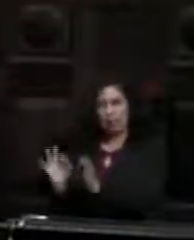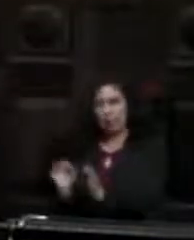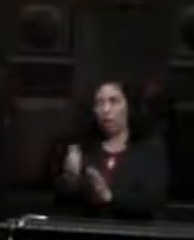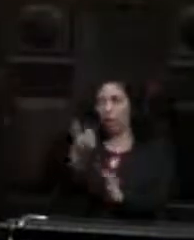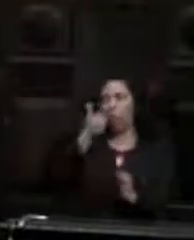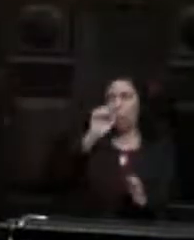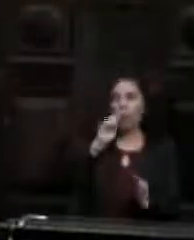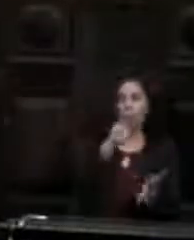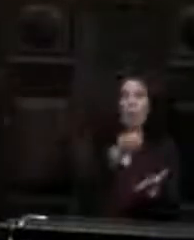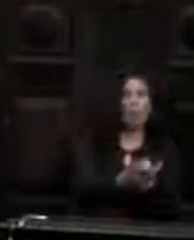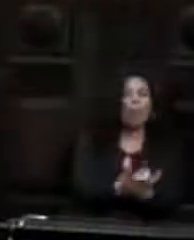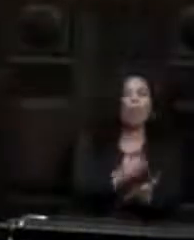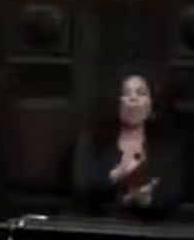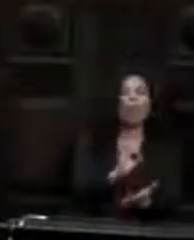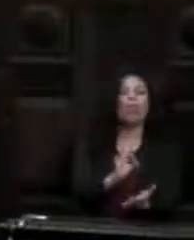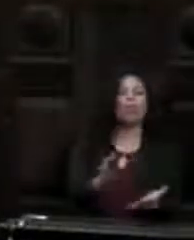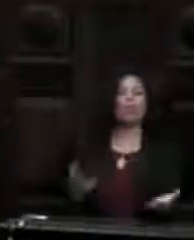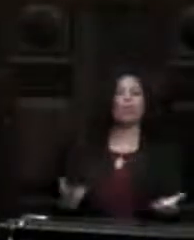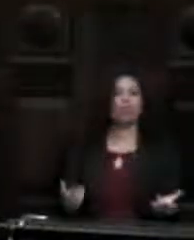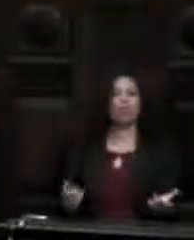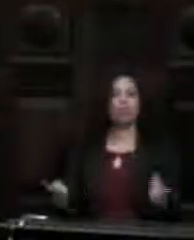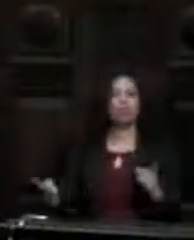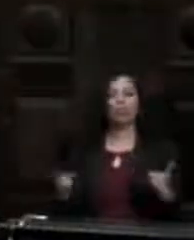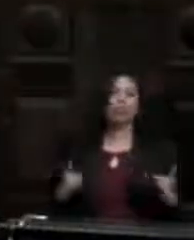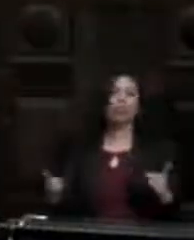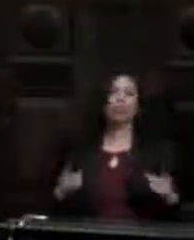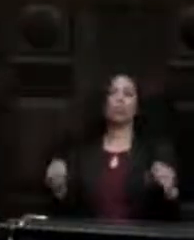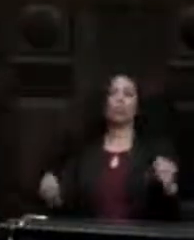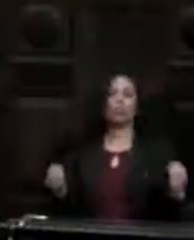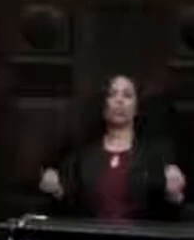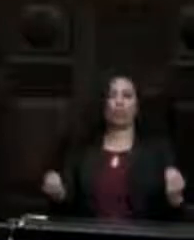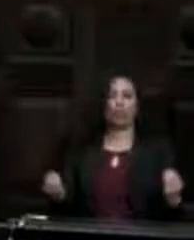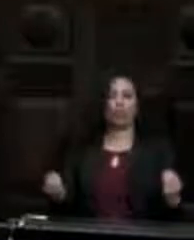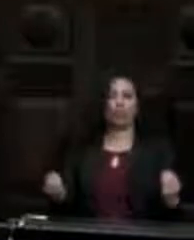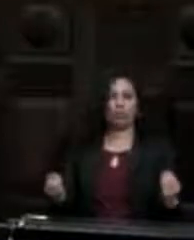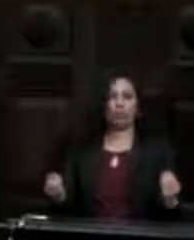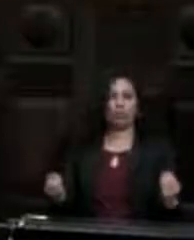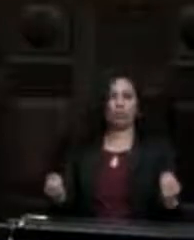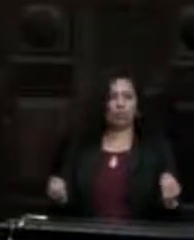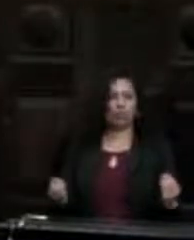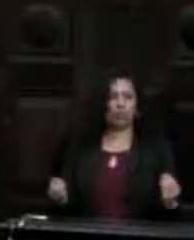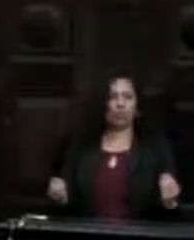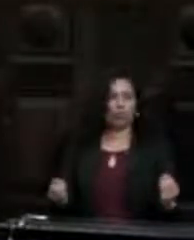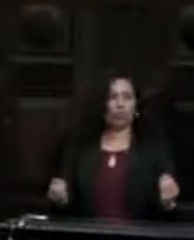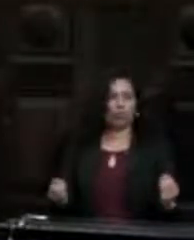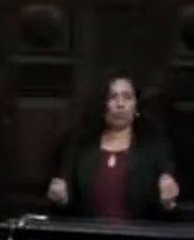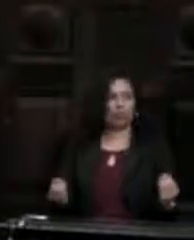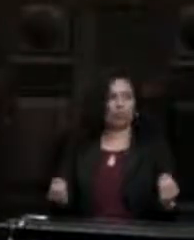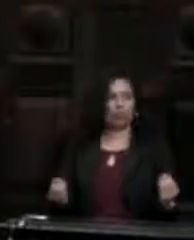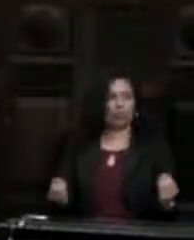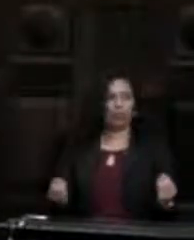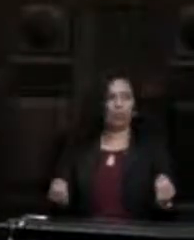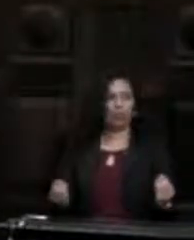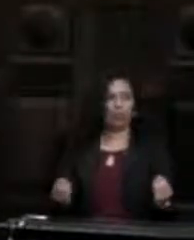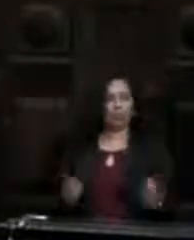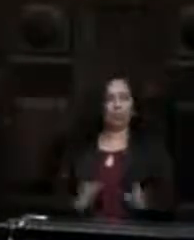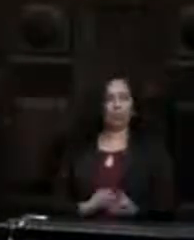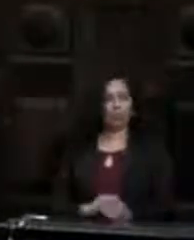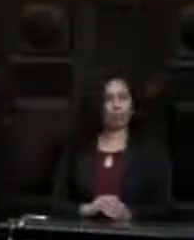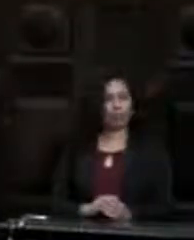Não paga, continua sem pagar, não é só, continua sem pagar. Aí o Estado diz que